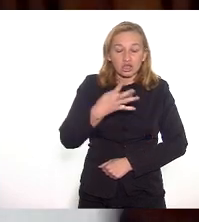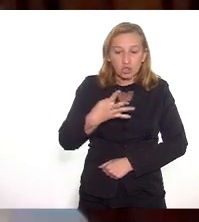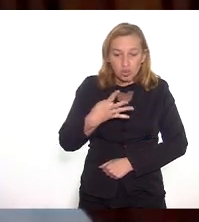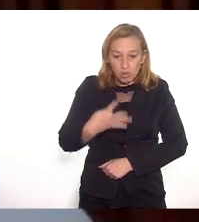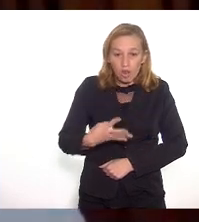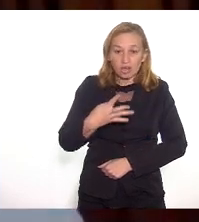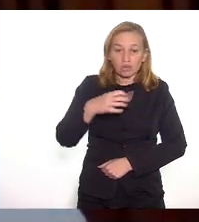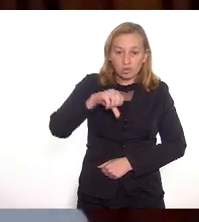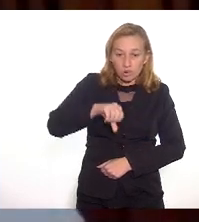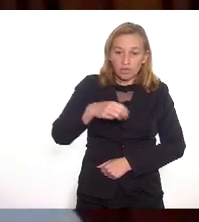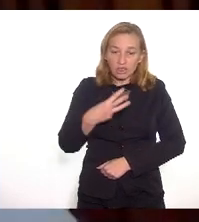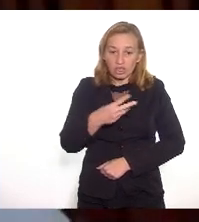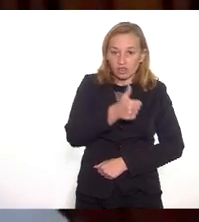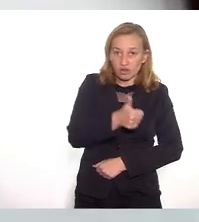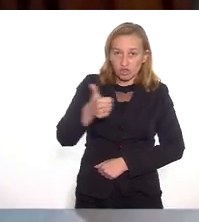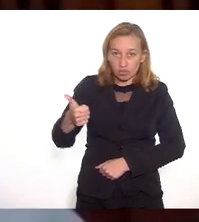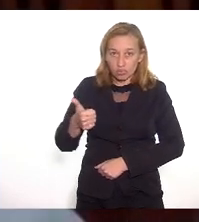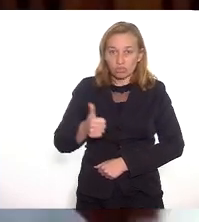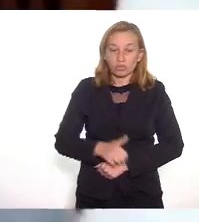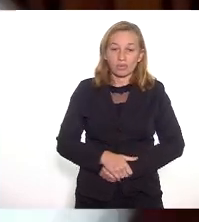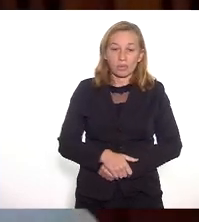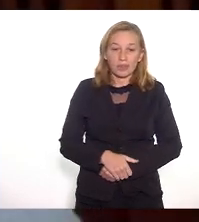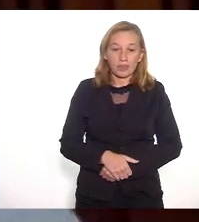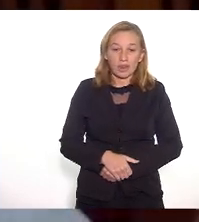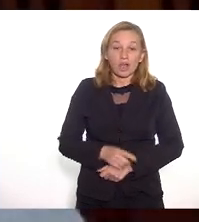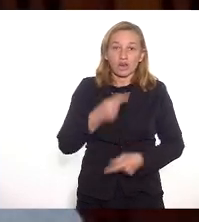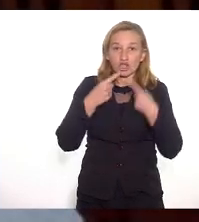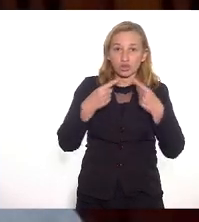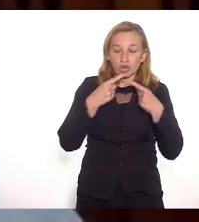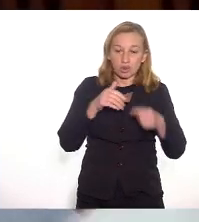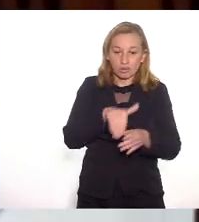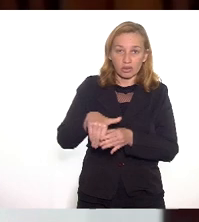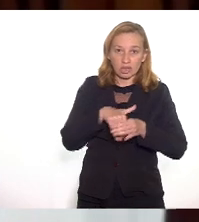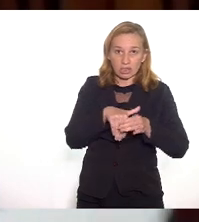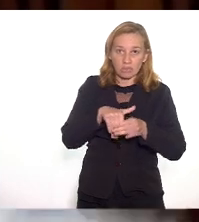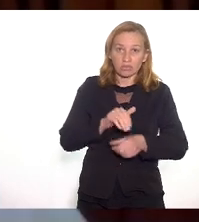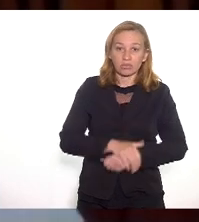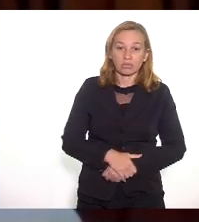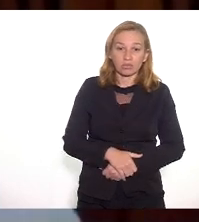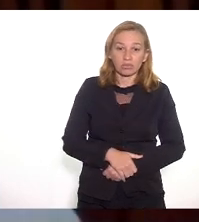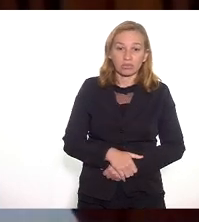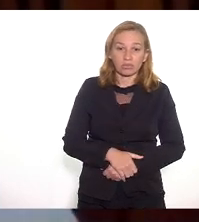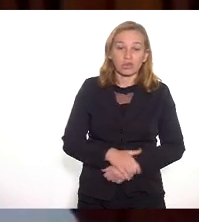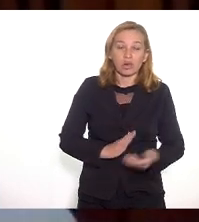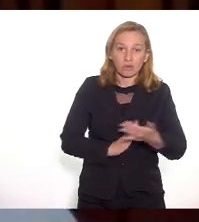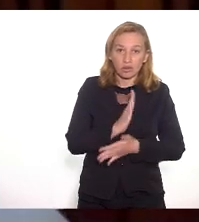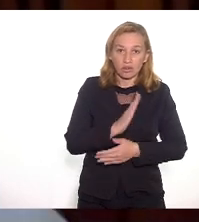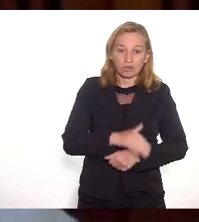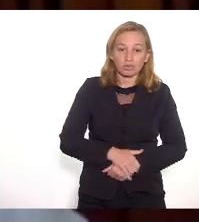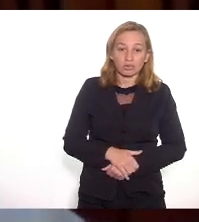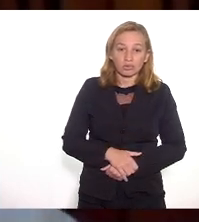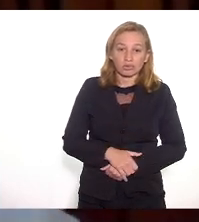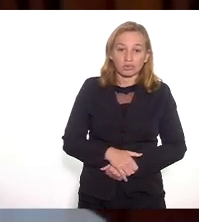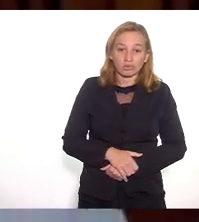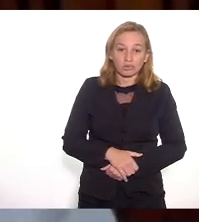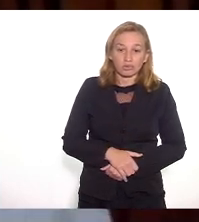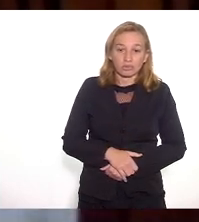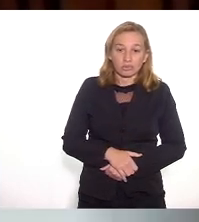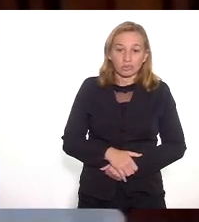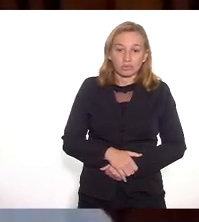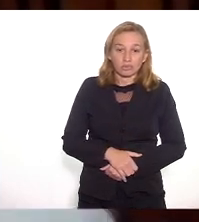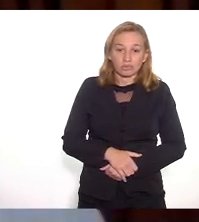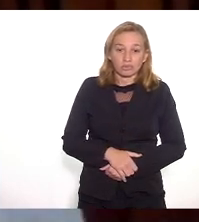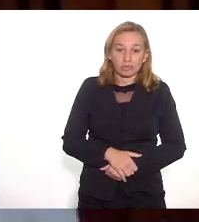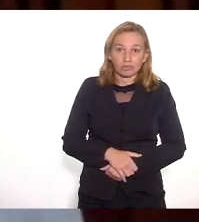3493 de 21. Em discussão, em votação, aprovado.